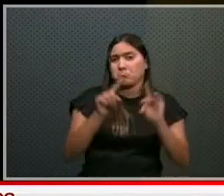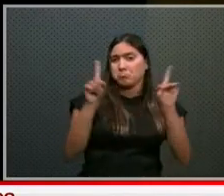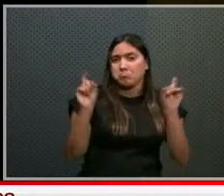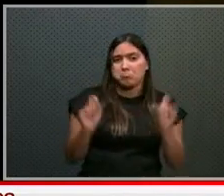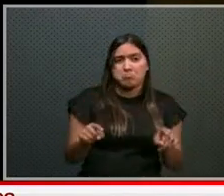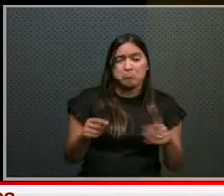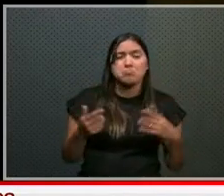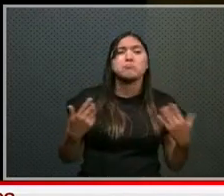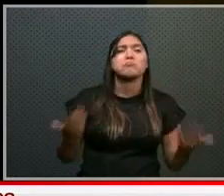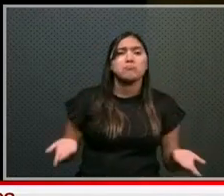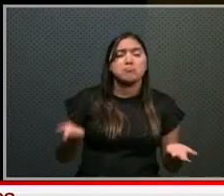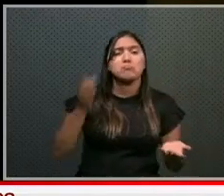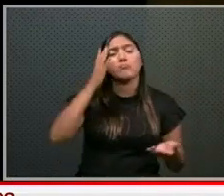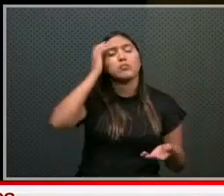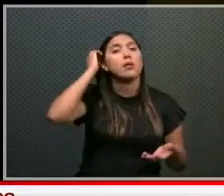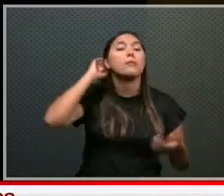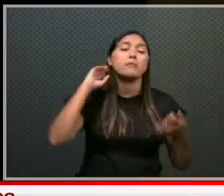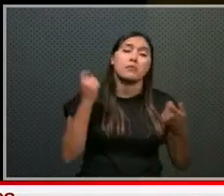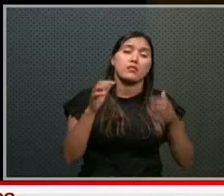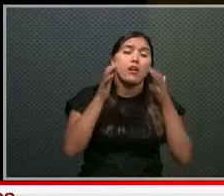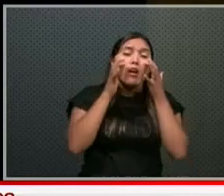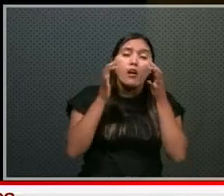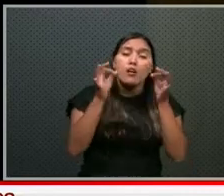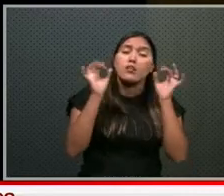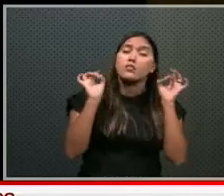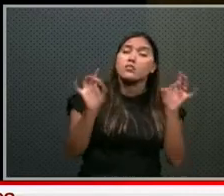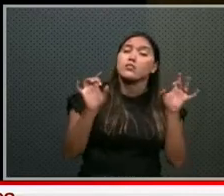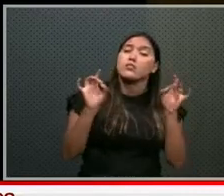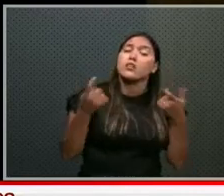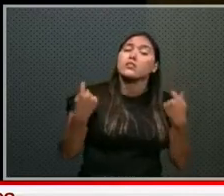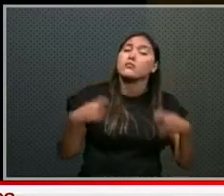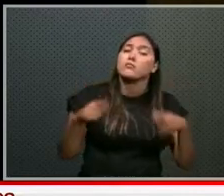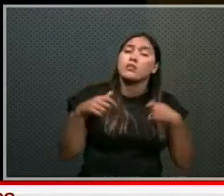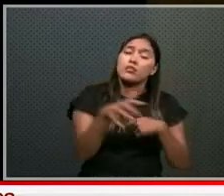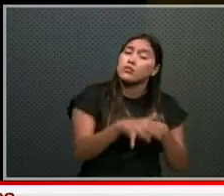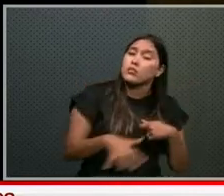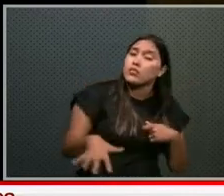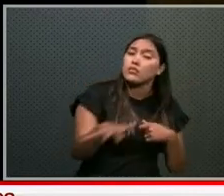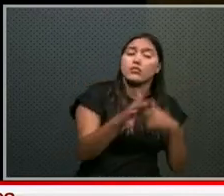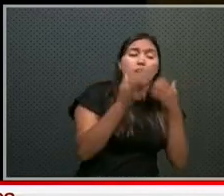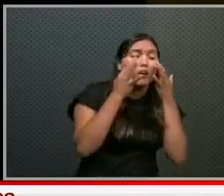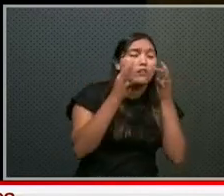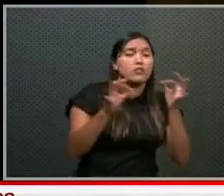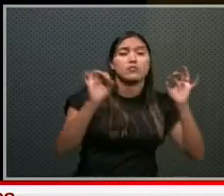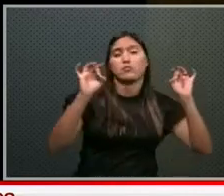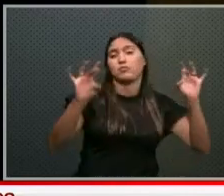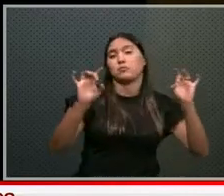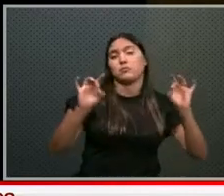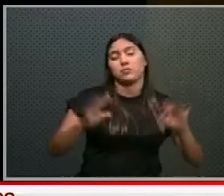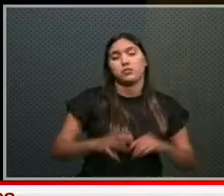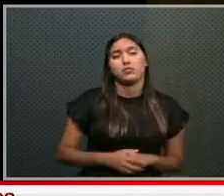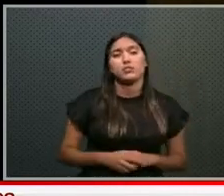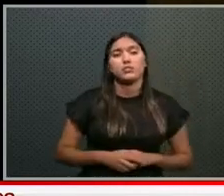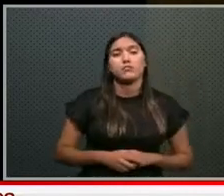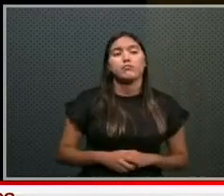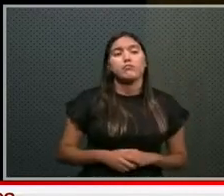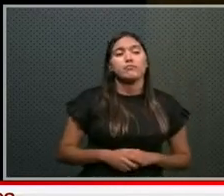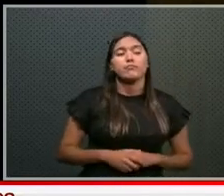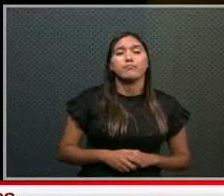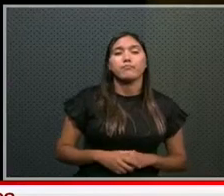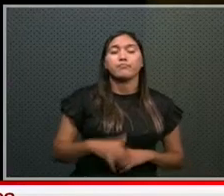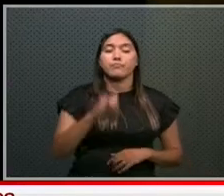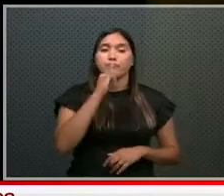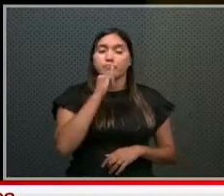Inclusive a atenção especial sabe promotora Verena deverá ser dada essas percepções para nos determos apenas